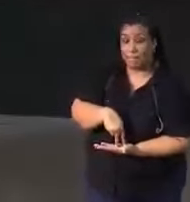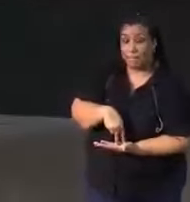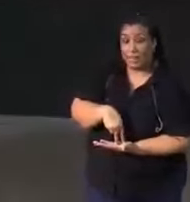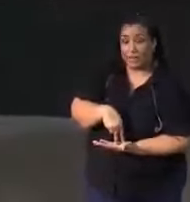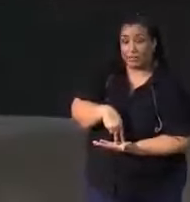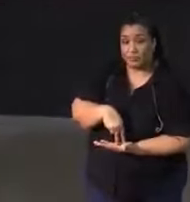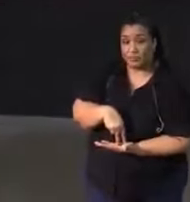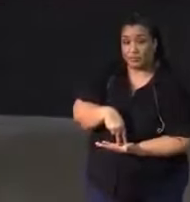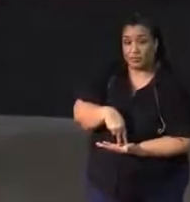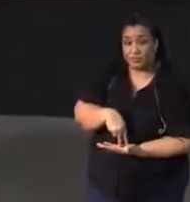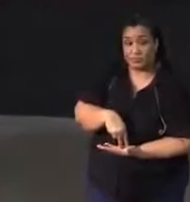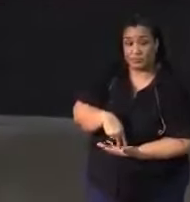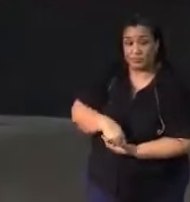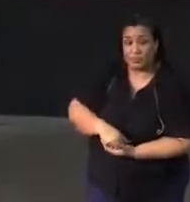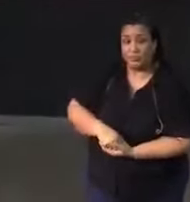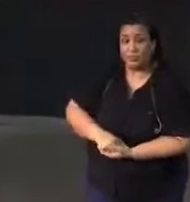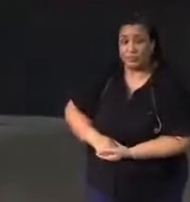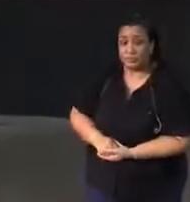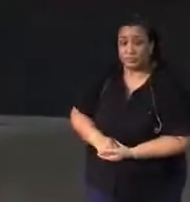Pela fé,